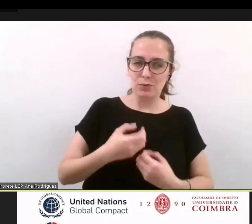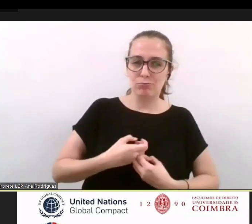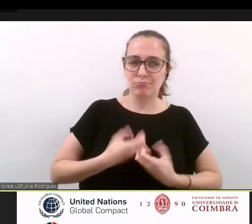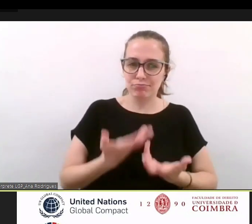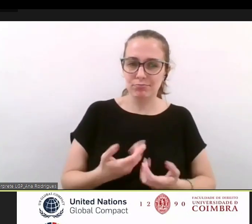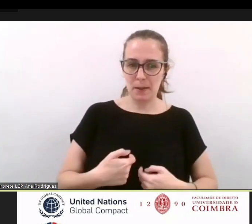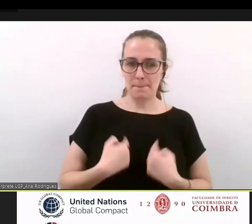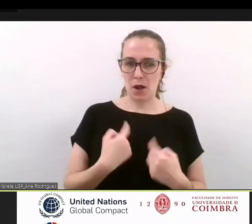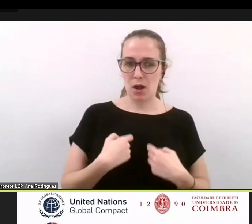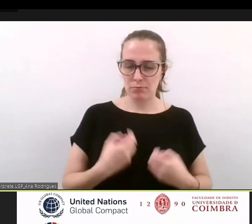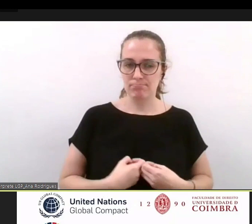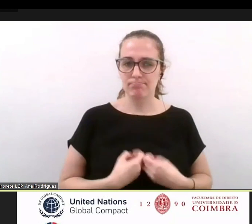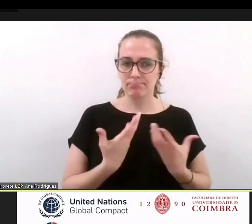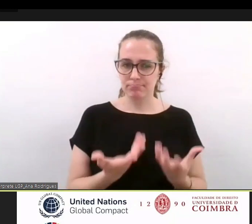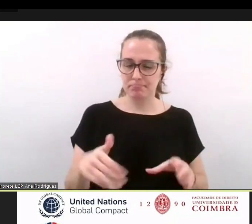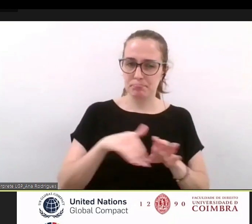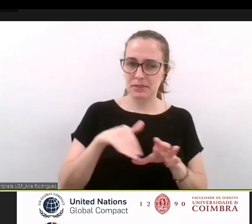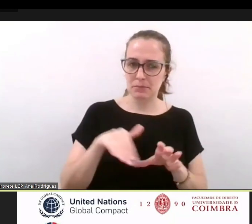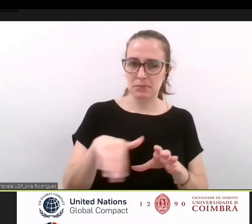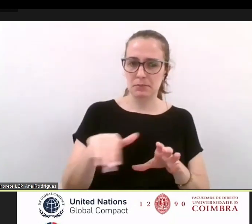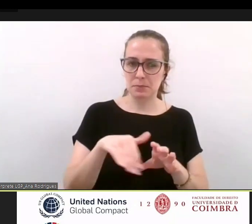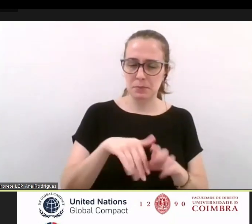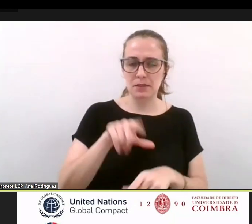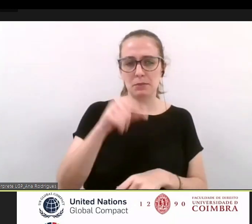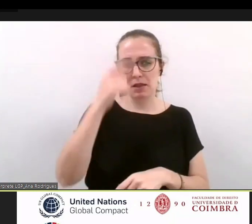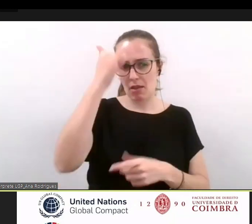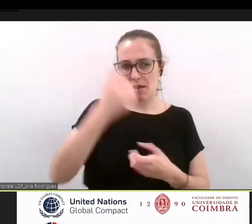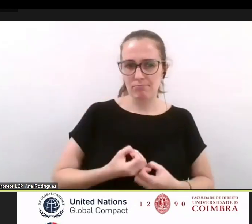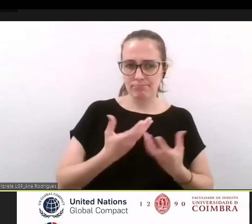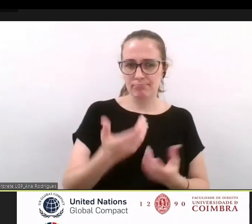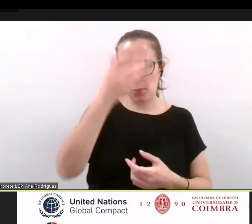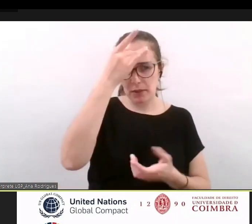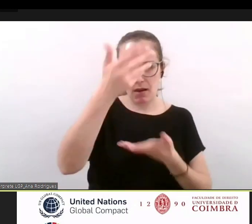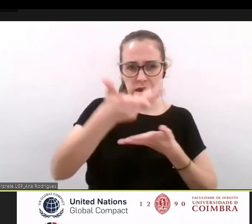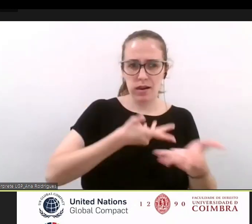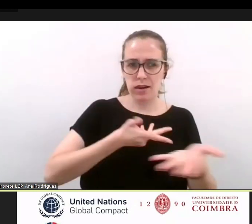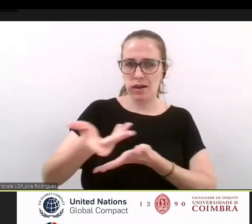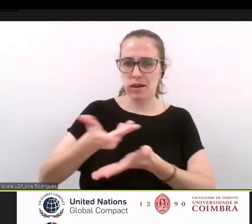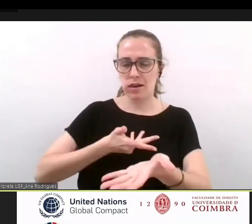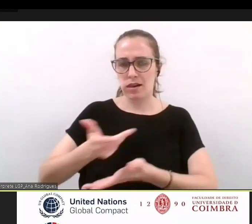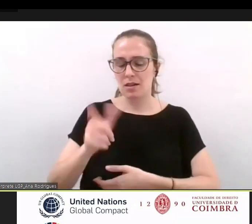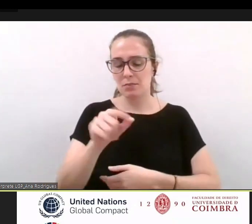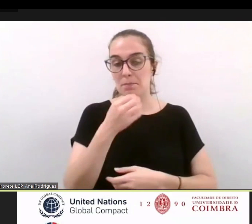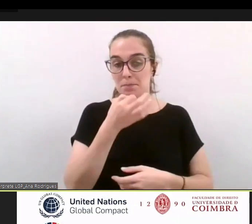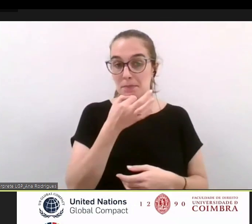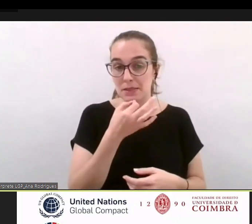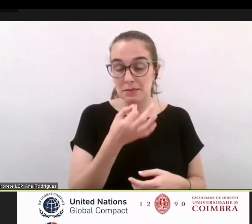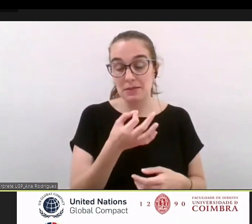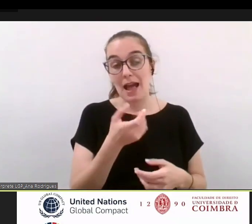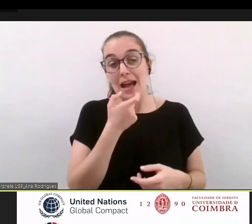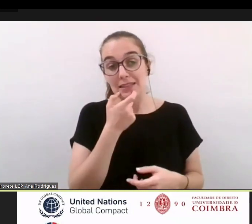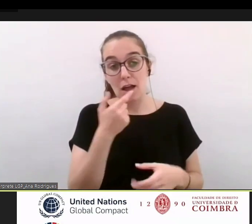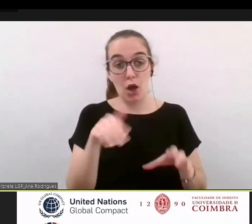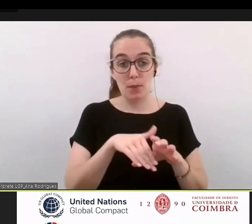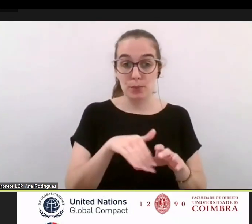os cidadãos se irem envolvendo e irem dando a sua opinião e participando sempre que têm essa oportunidade. Porque, de facto, é desolador ver